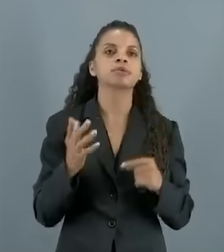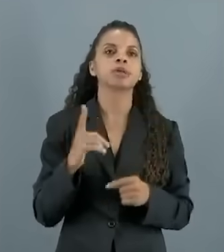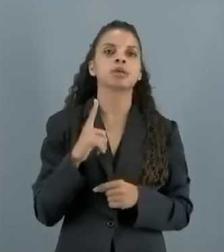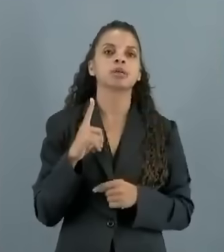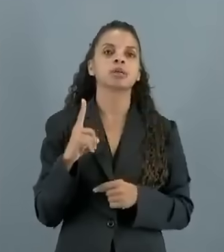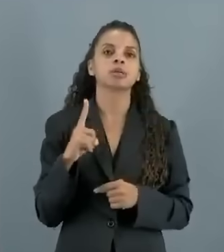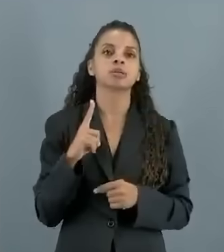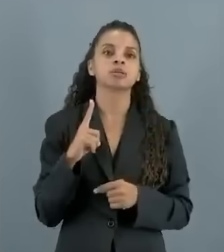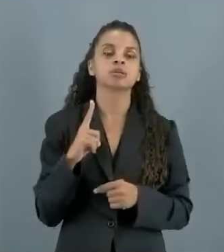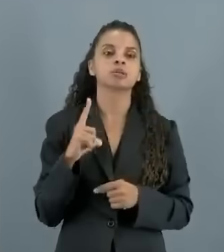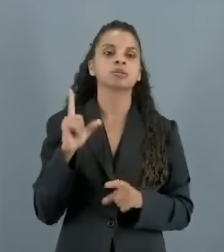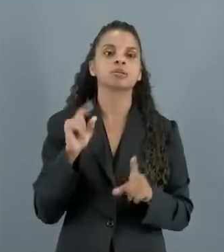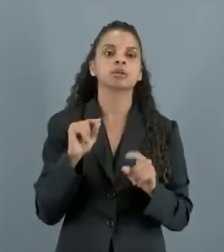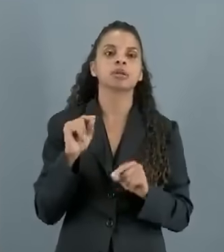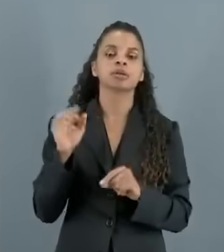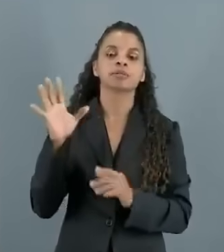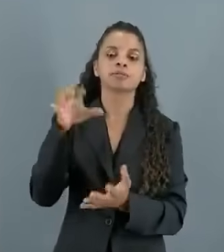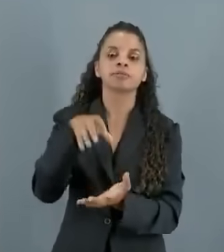na Advocacia Geral da União